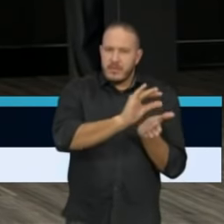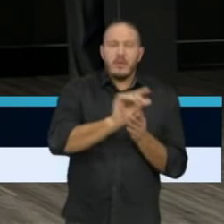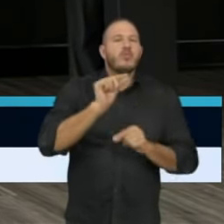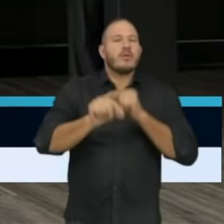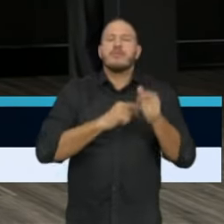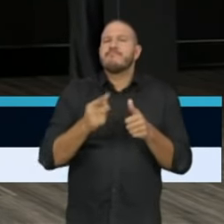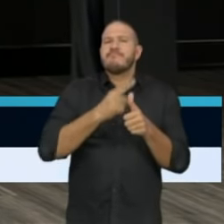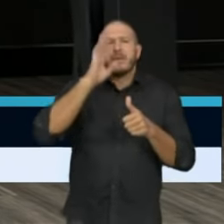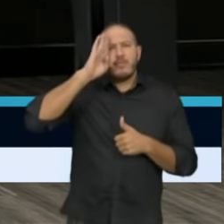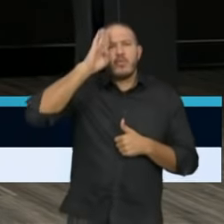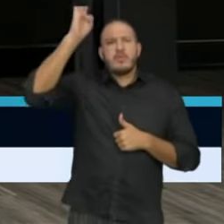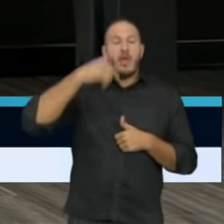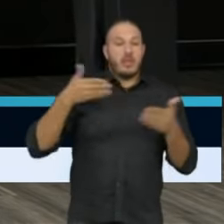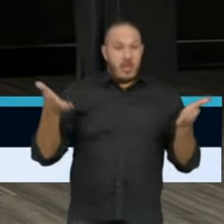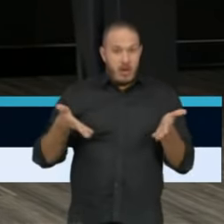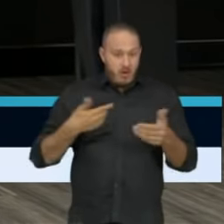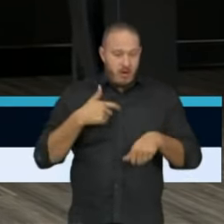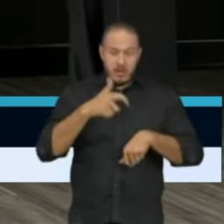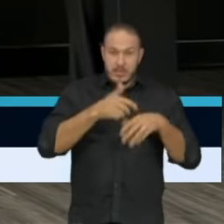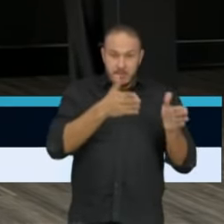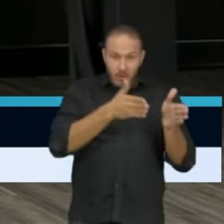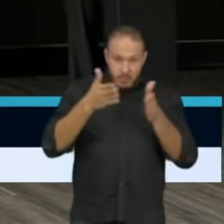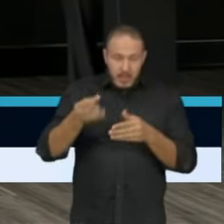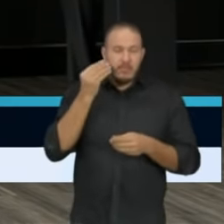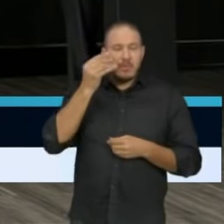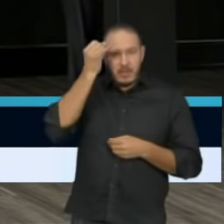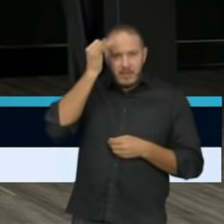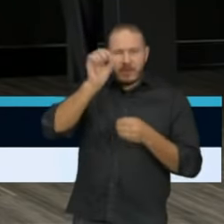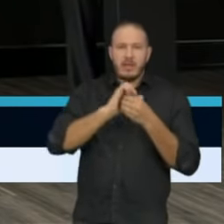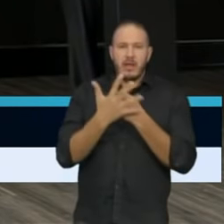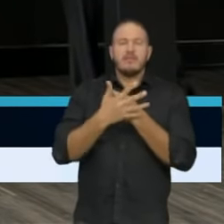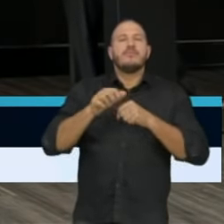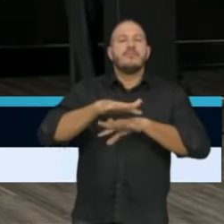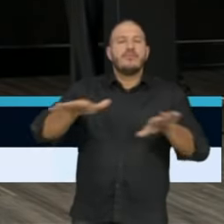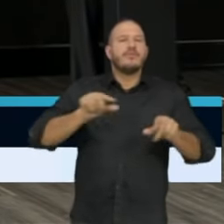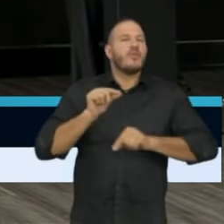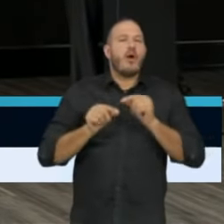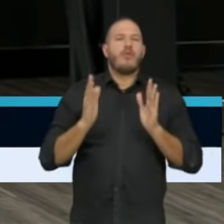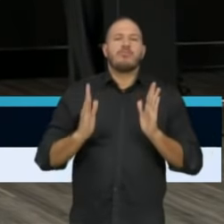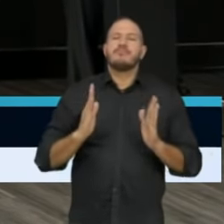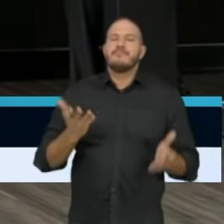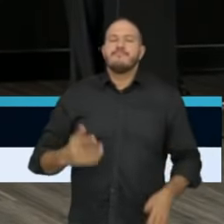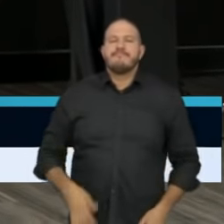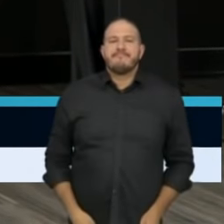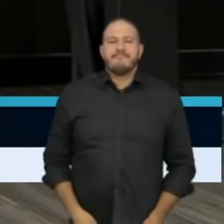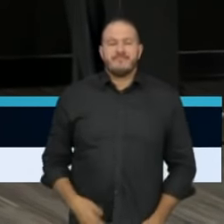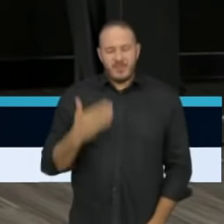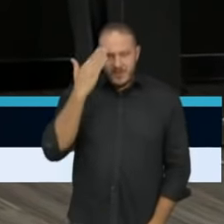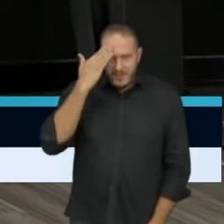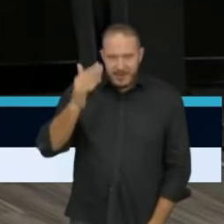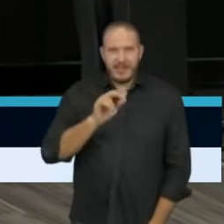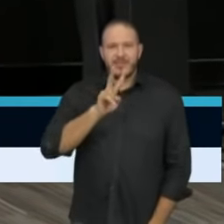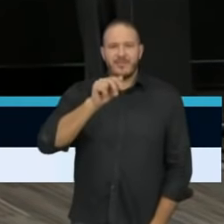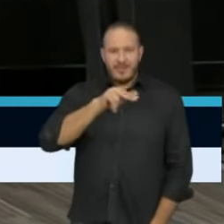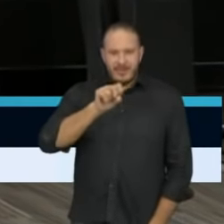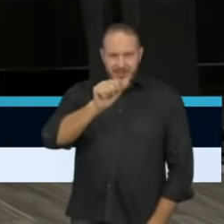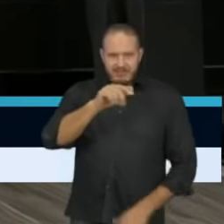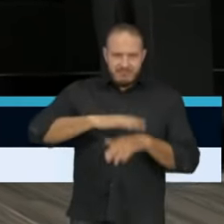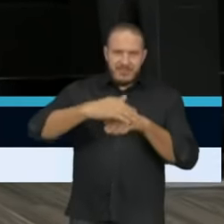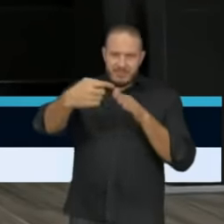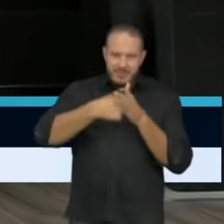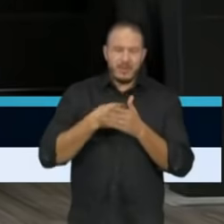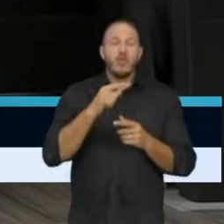prioridade dessa etapa do combate ao Covid-19. Vanessa, obrigado pela pergunta. O objetivo é